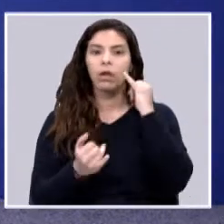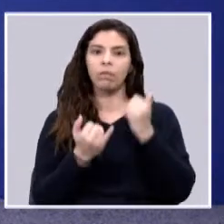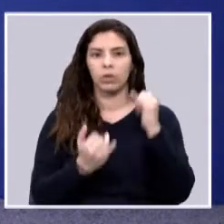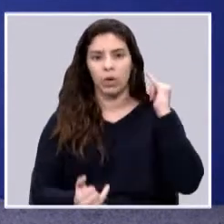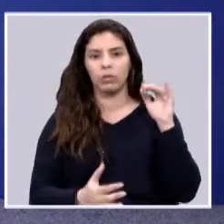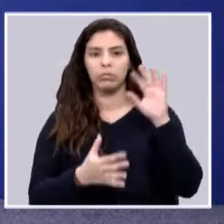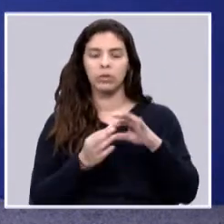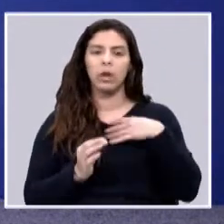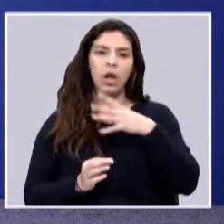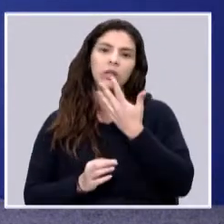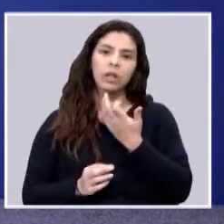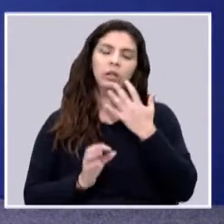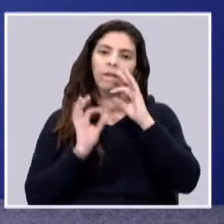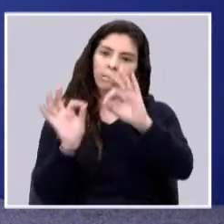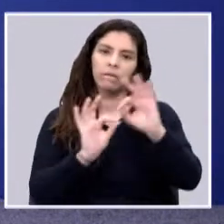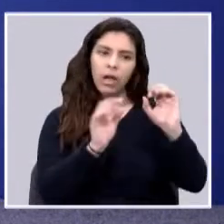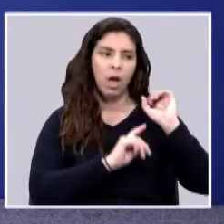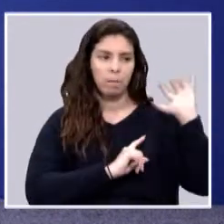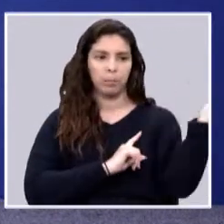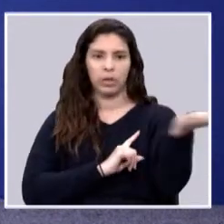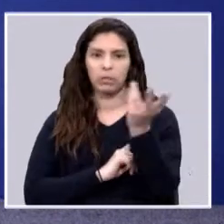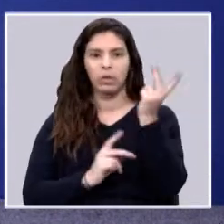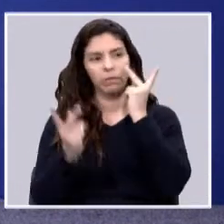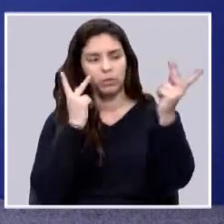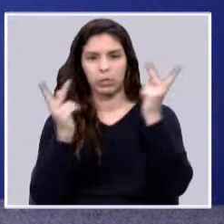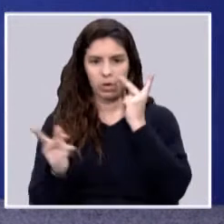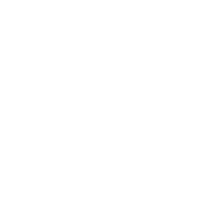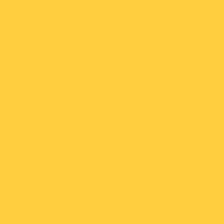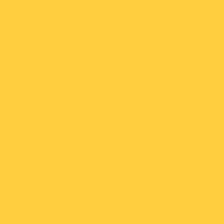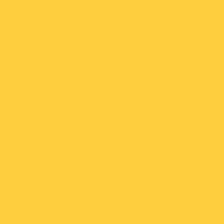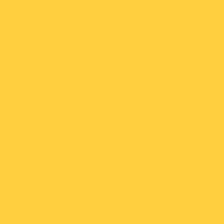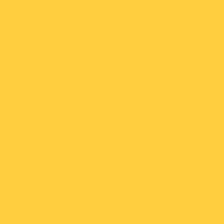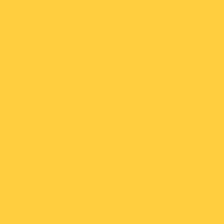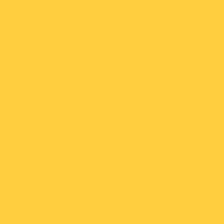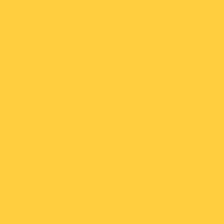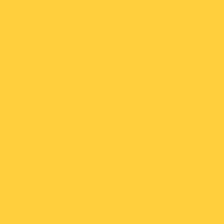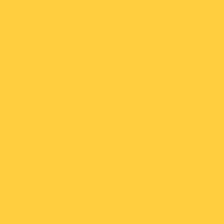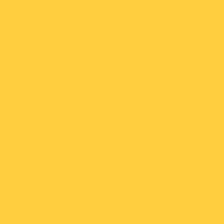virtual e dedica-se à preservação da paisagem e do ambiente.